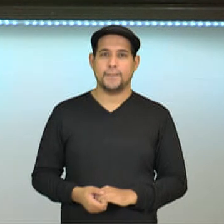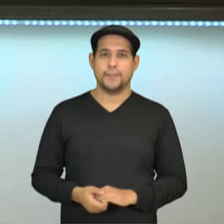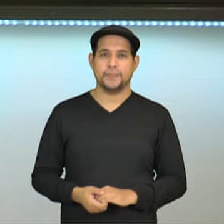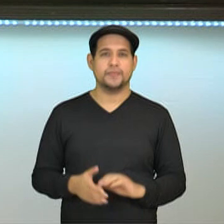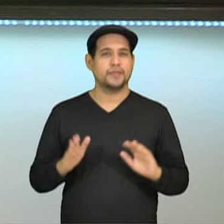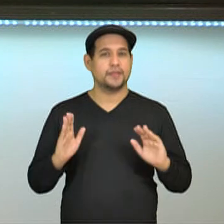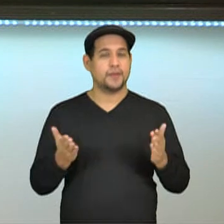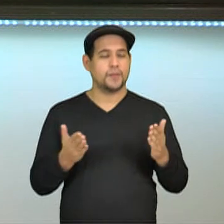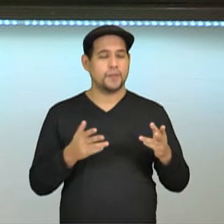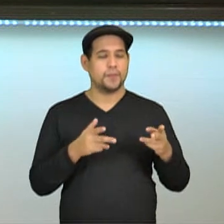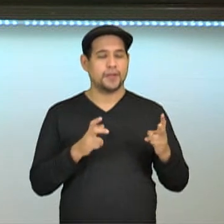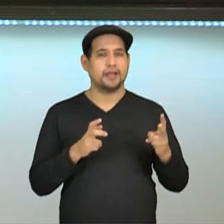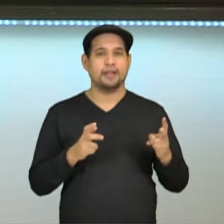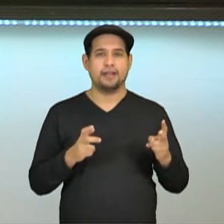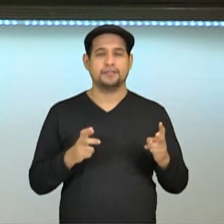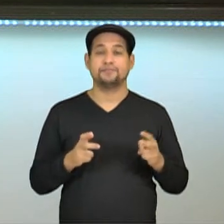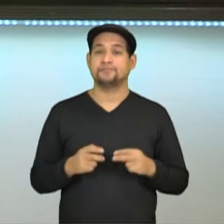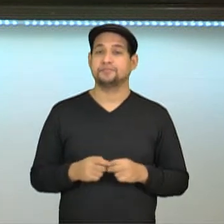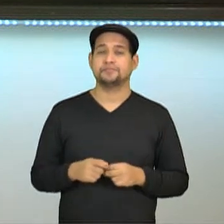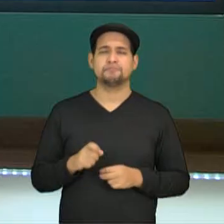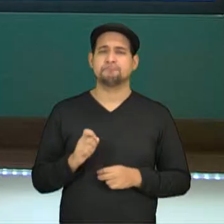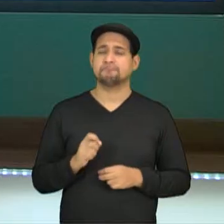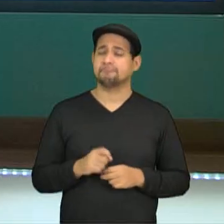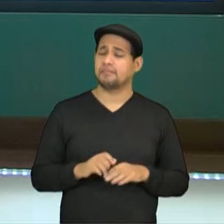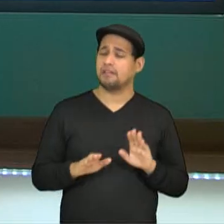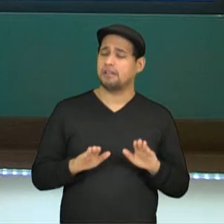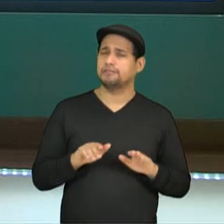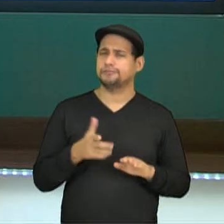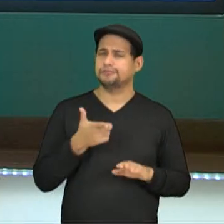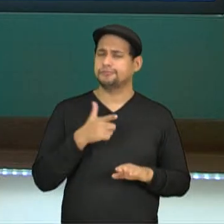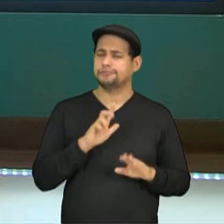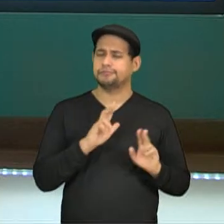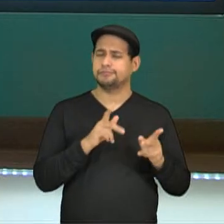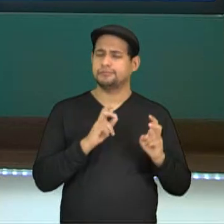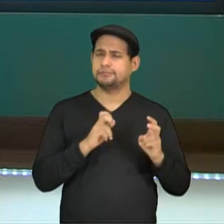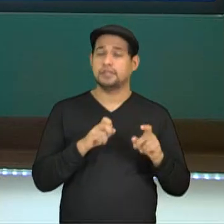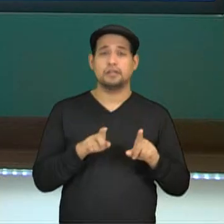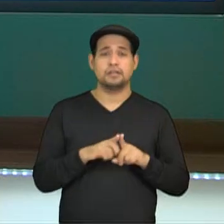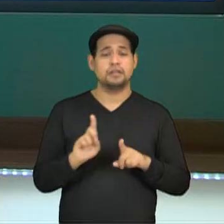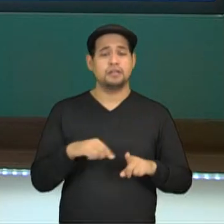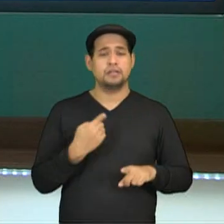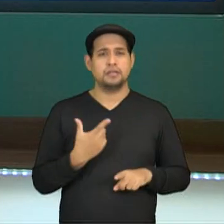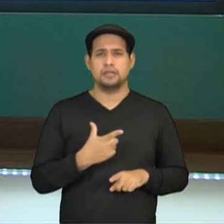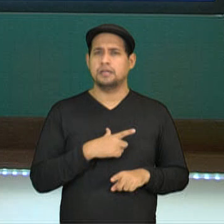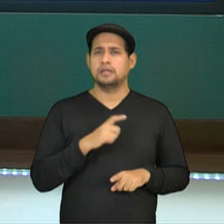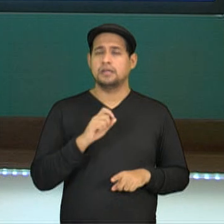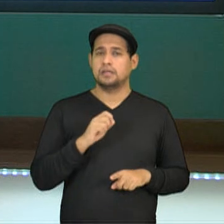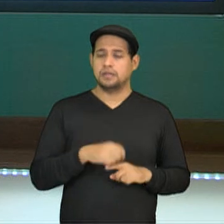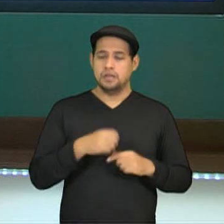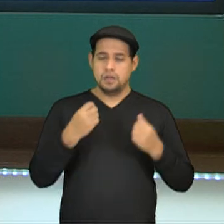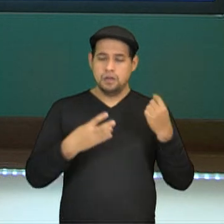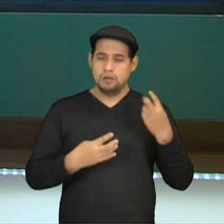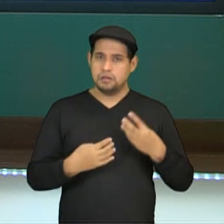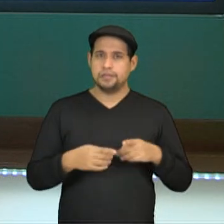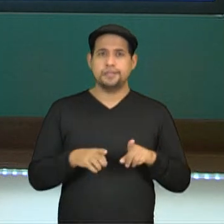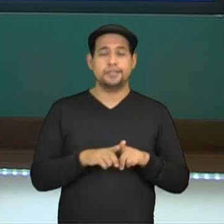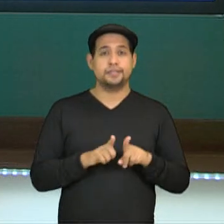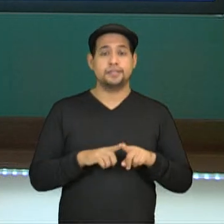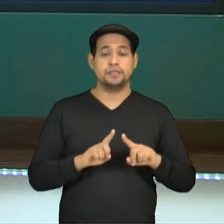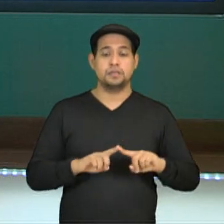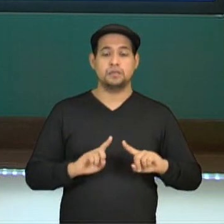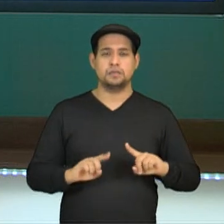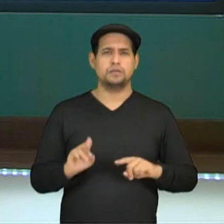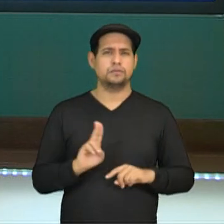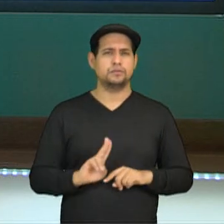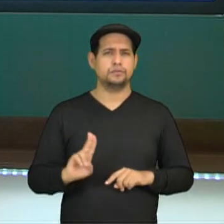Então, observem aqui, né, que provavelmente vocês conseguiram perceber que nós temos a presença do discurso direto, né? Então, o